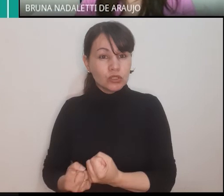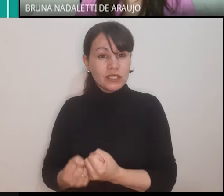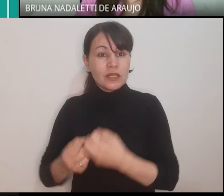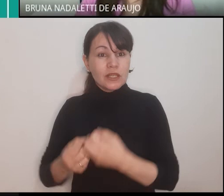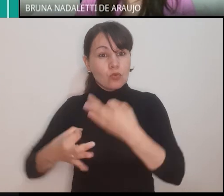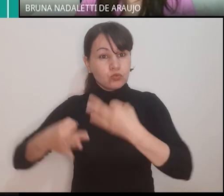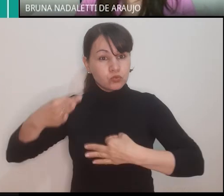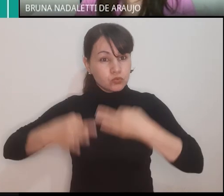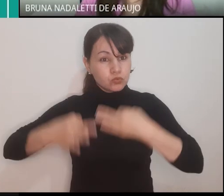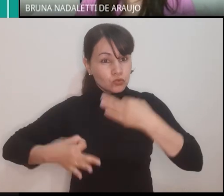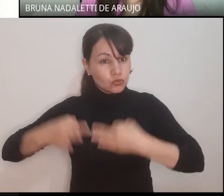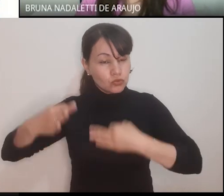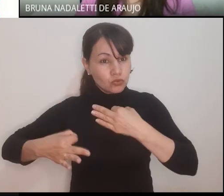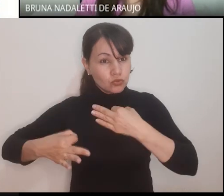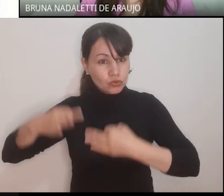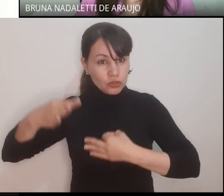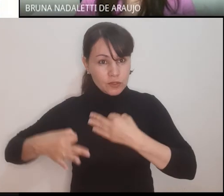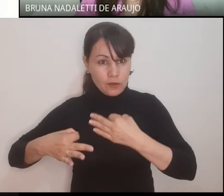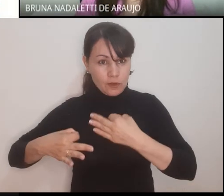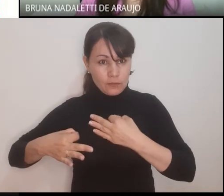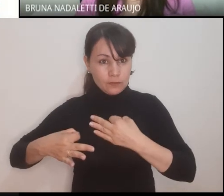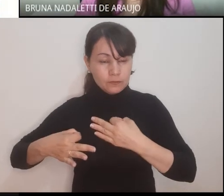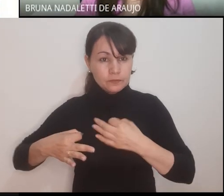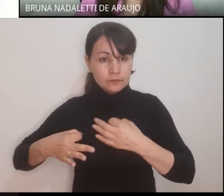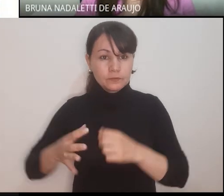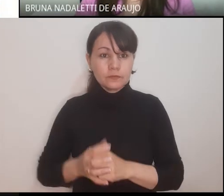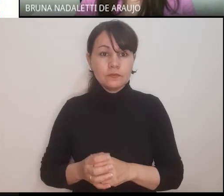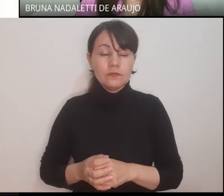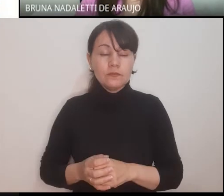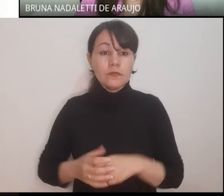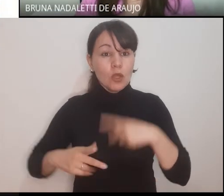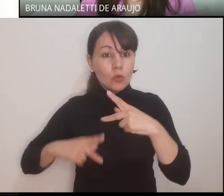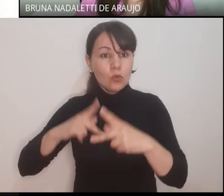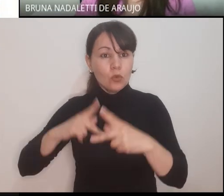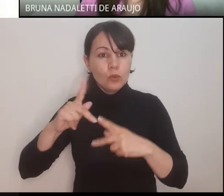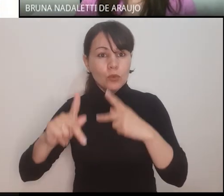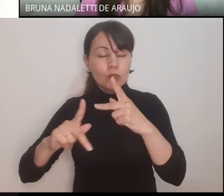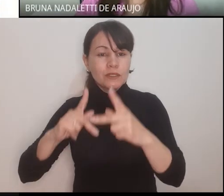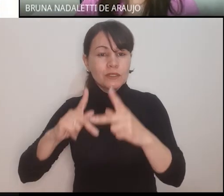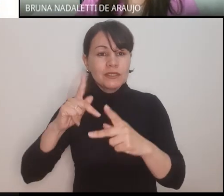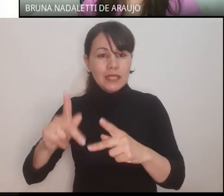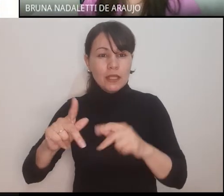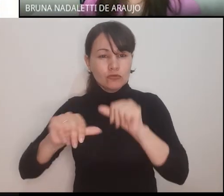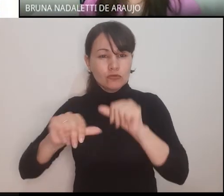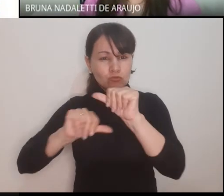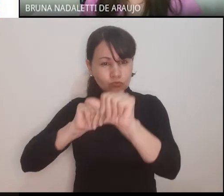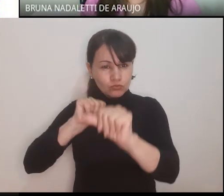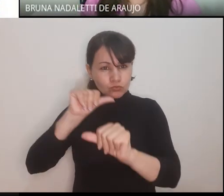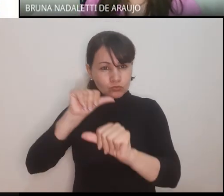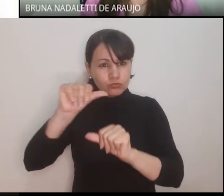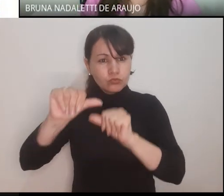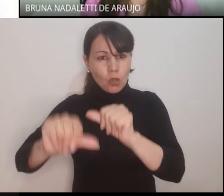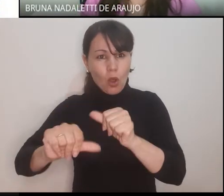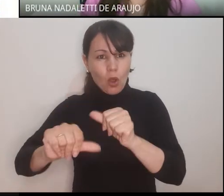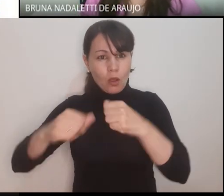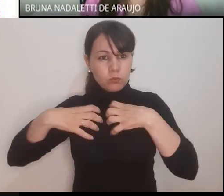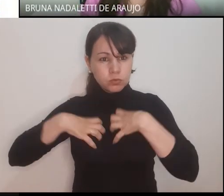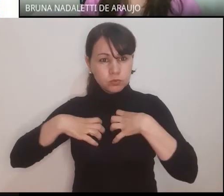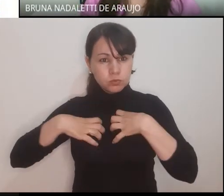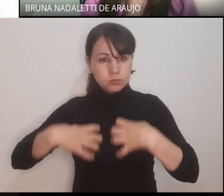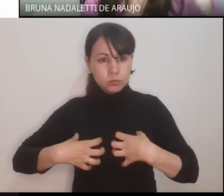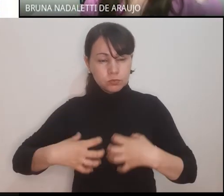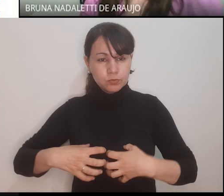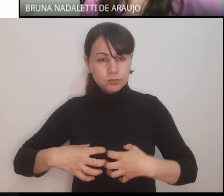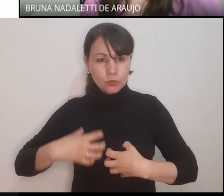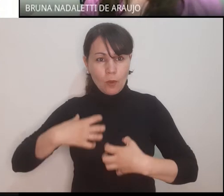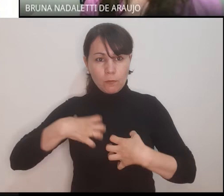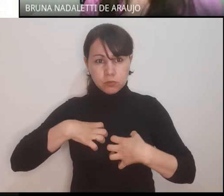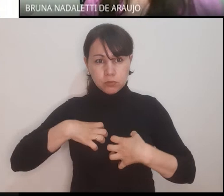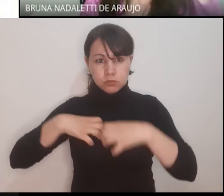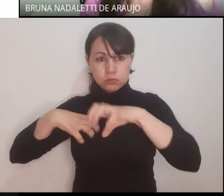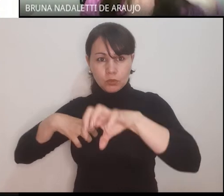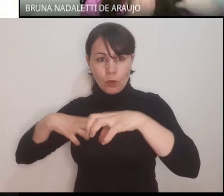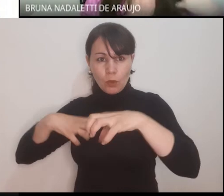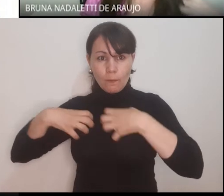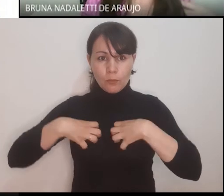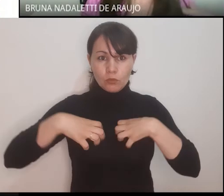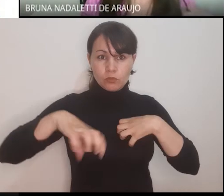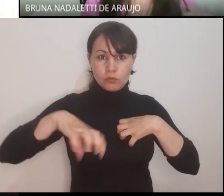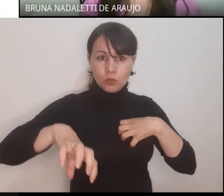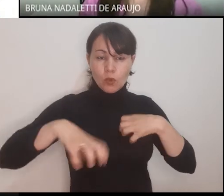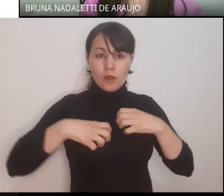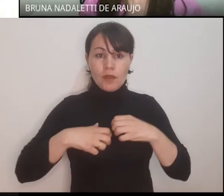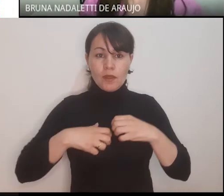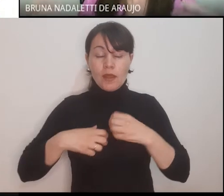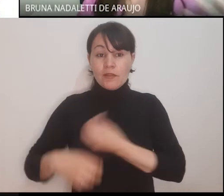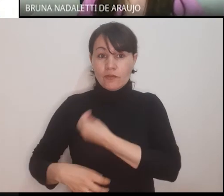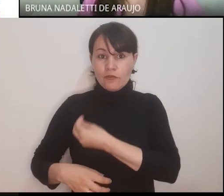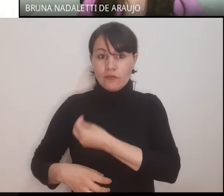judicial prévia. Tá? Então, o processo de transplante entre pessoas vivas, ele não